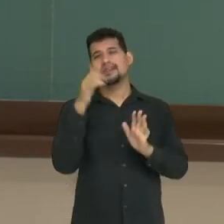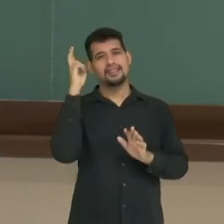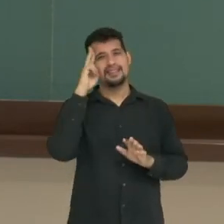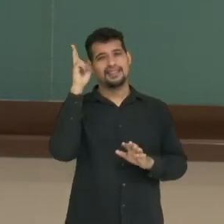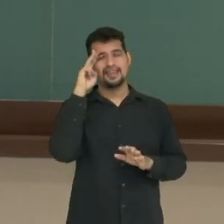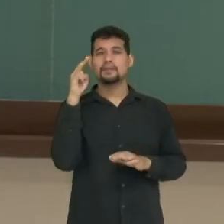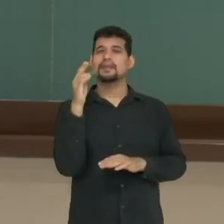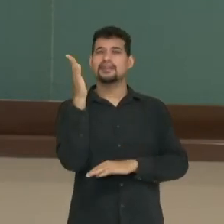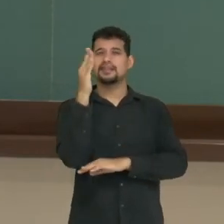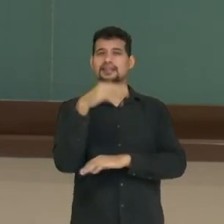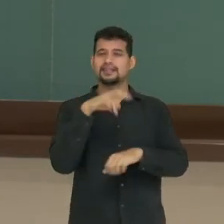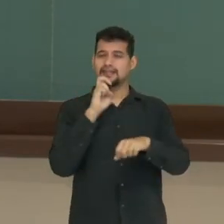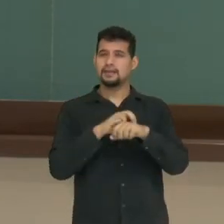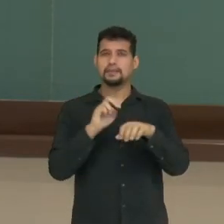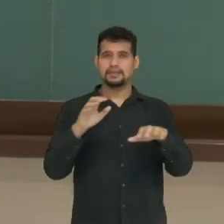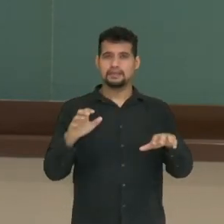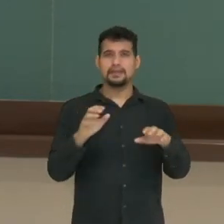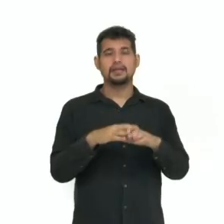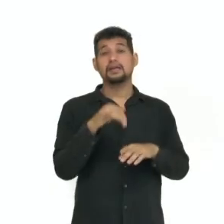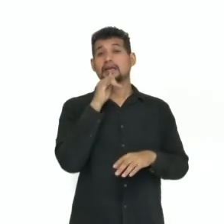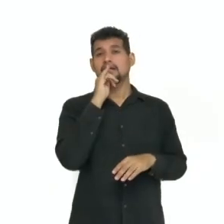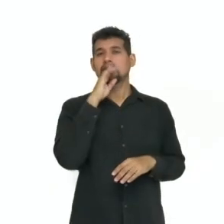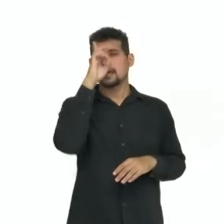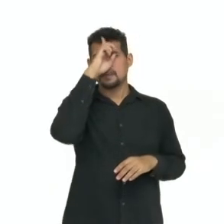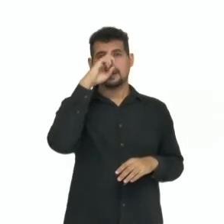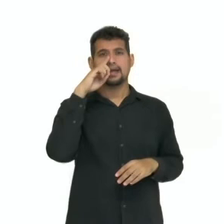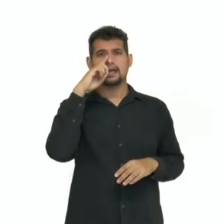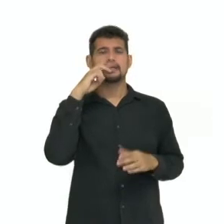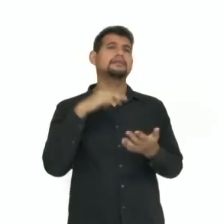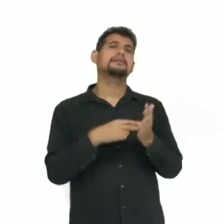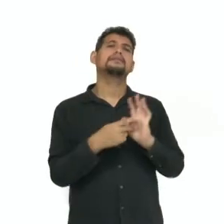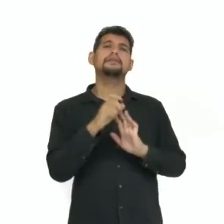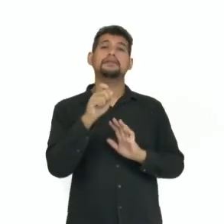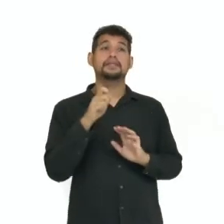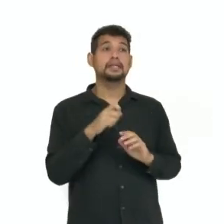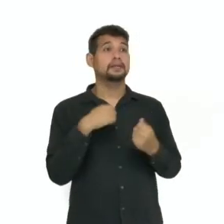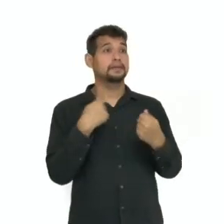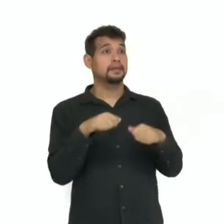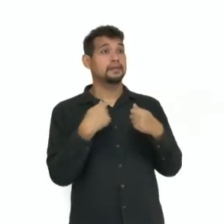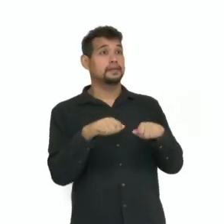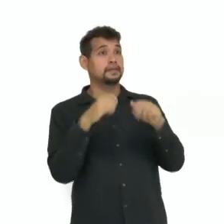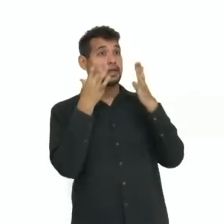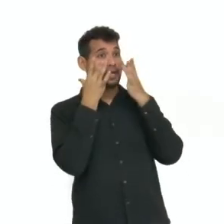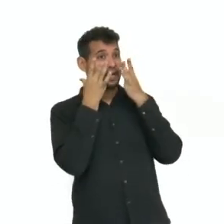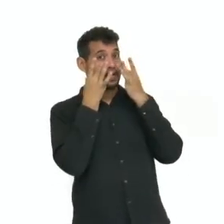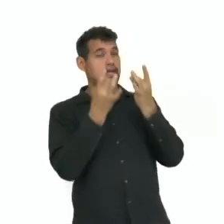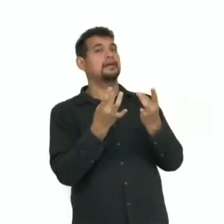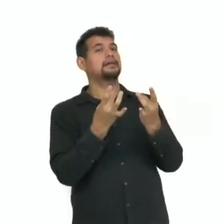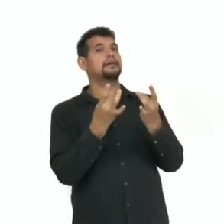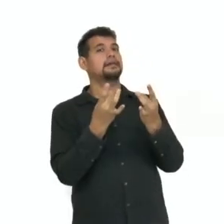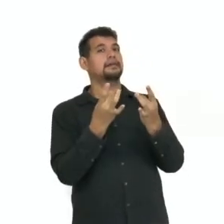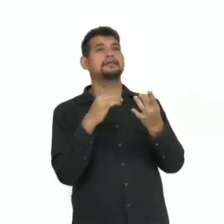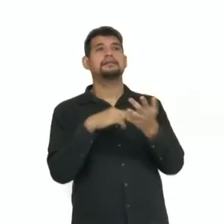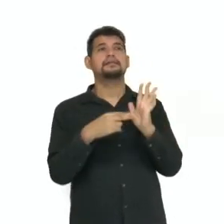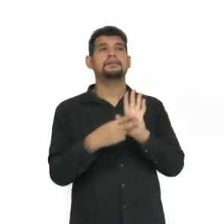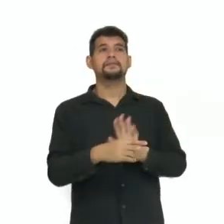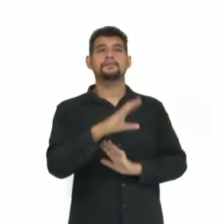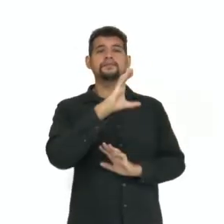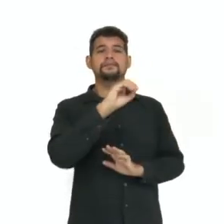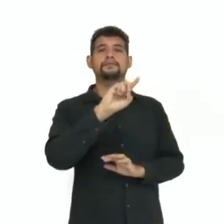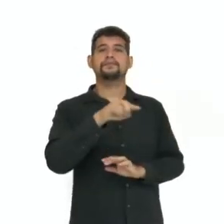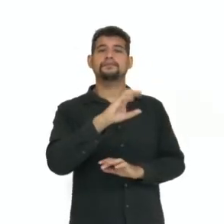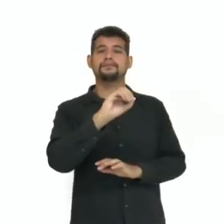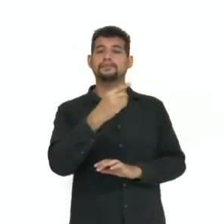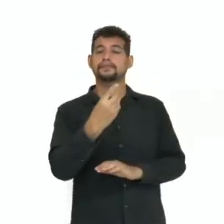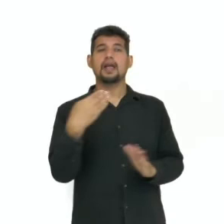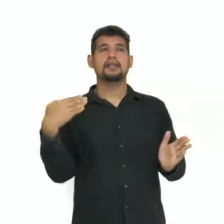preta. Então aqui, a cor amarela significa atuação de alerta, cujas notas são de